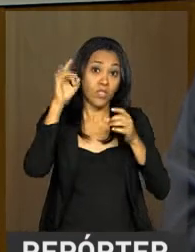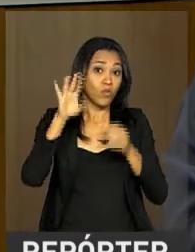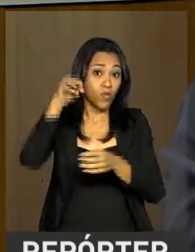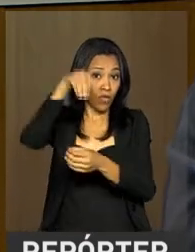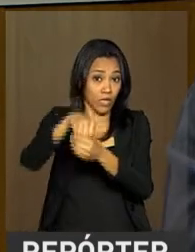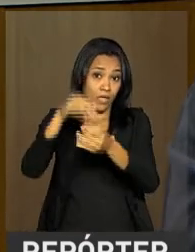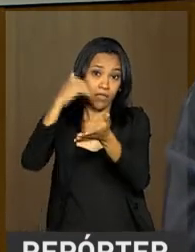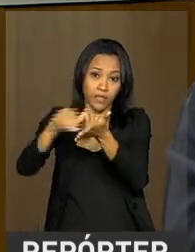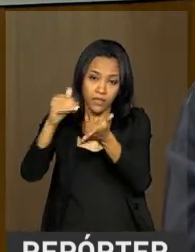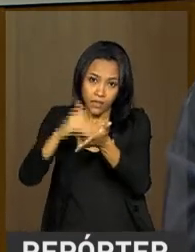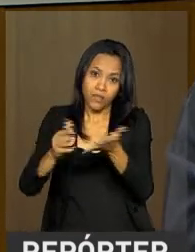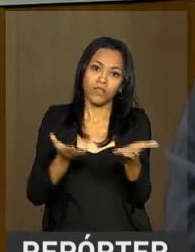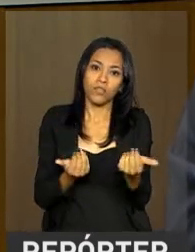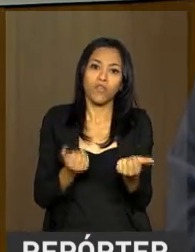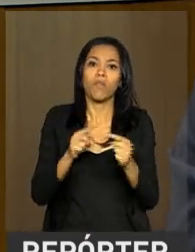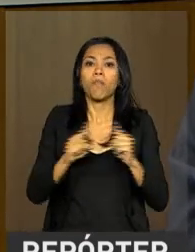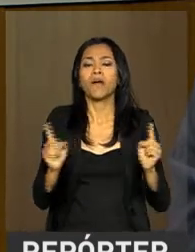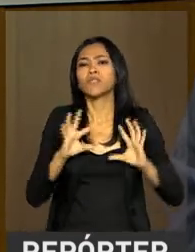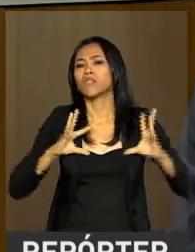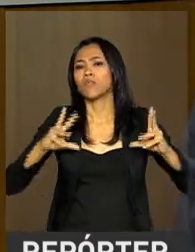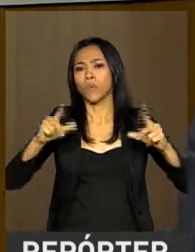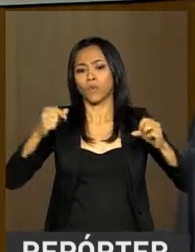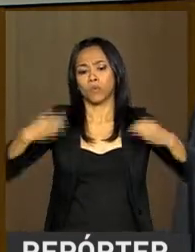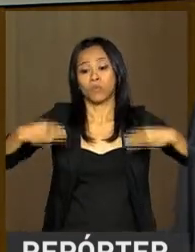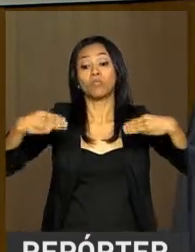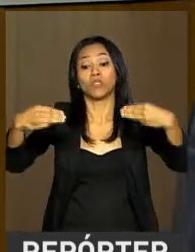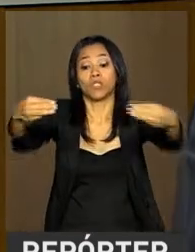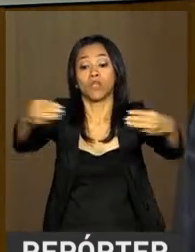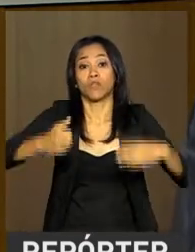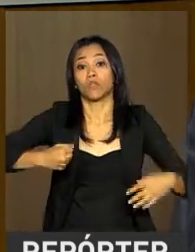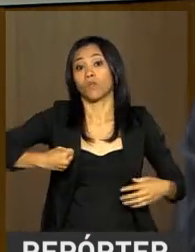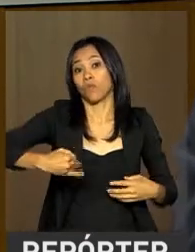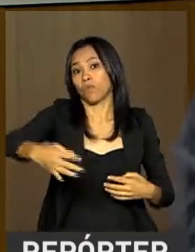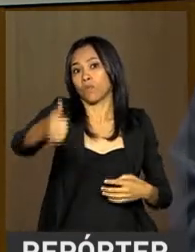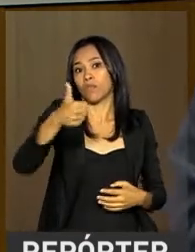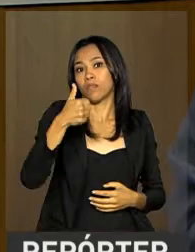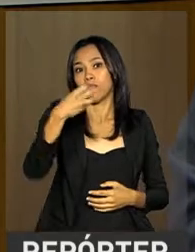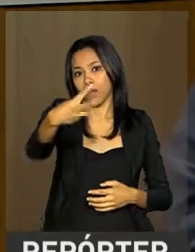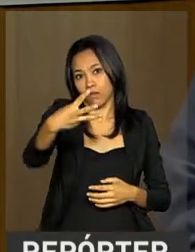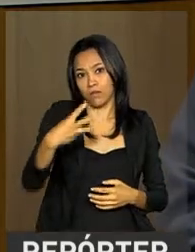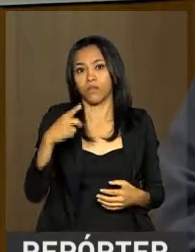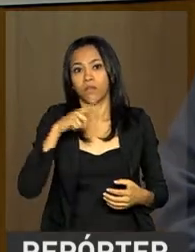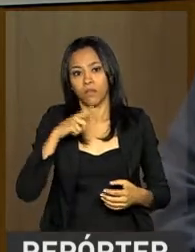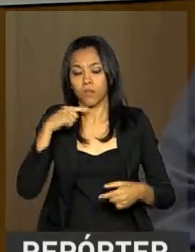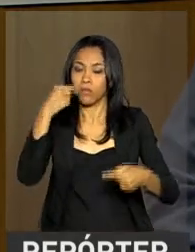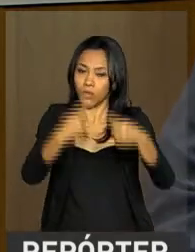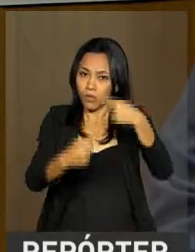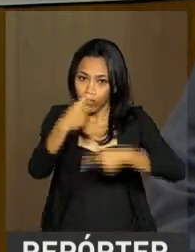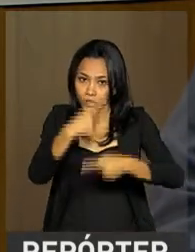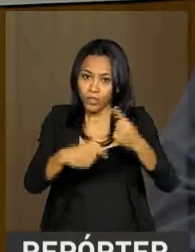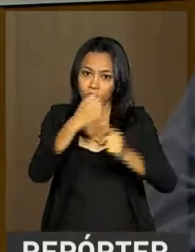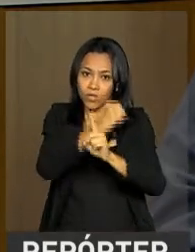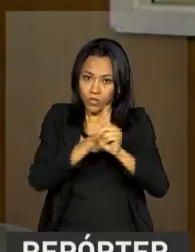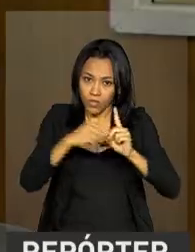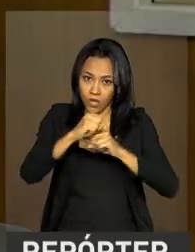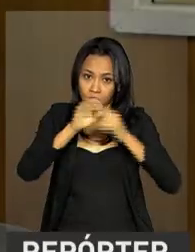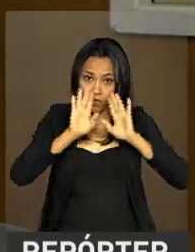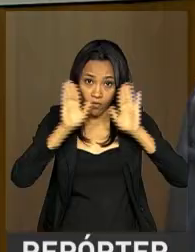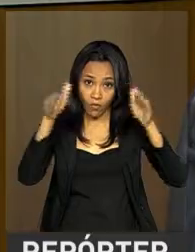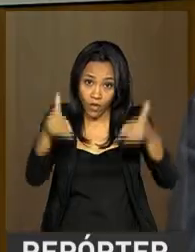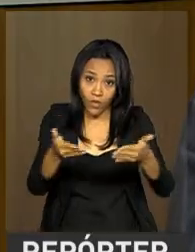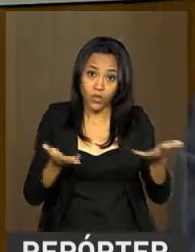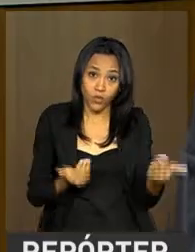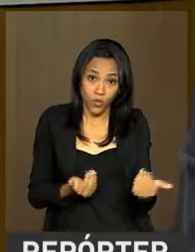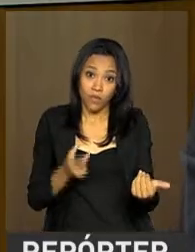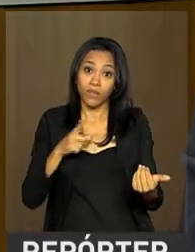mas em todos os mil mistérios são três ministérios que têm políticas sociais para a juventude e que tem